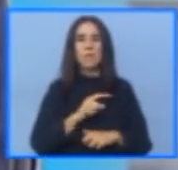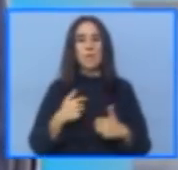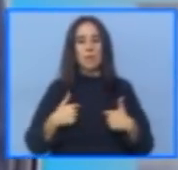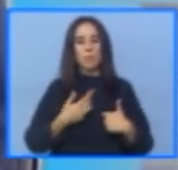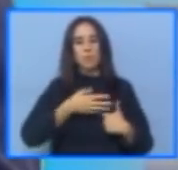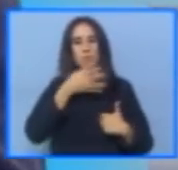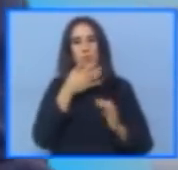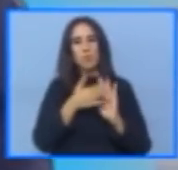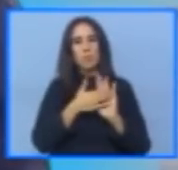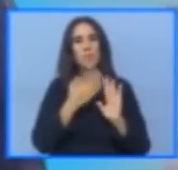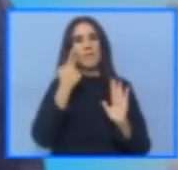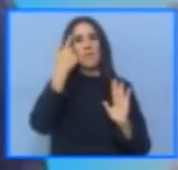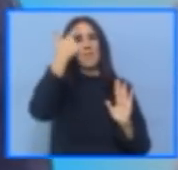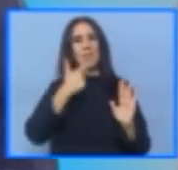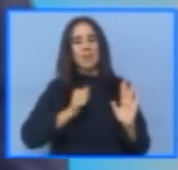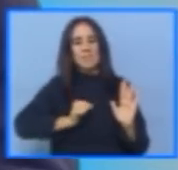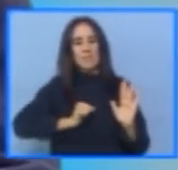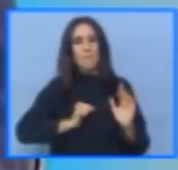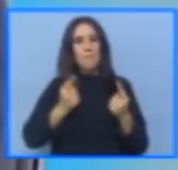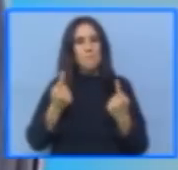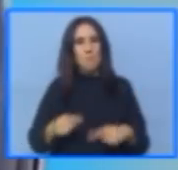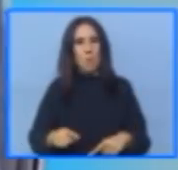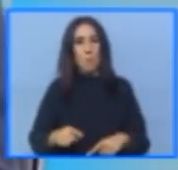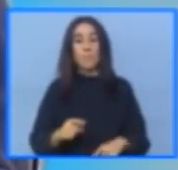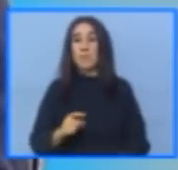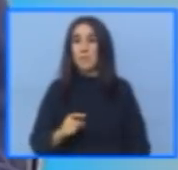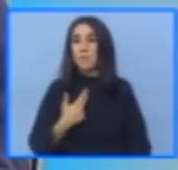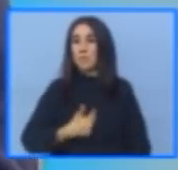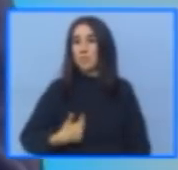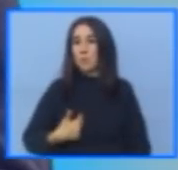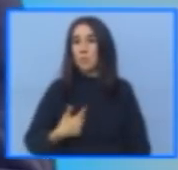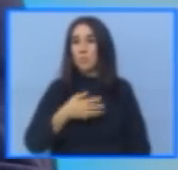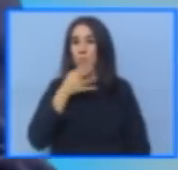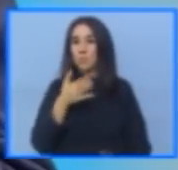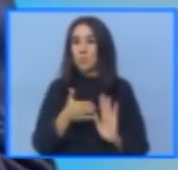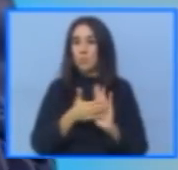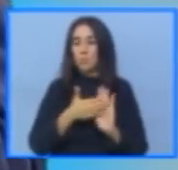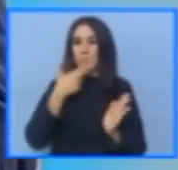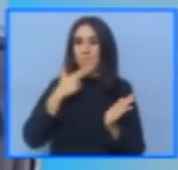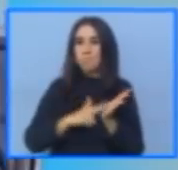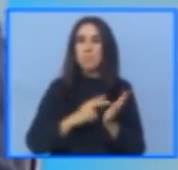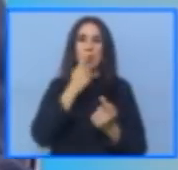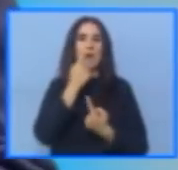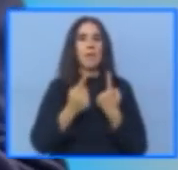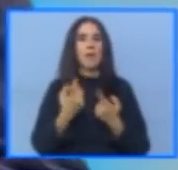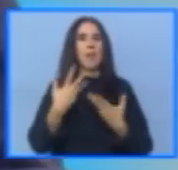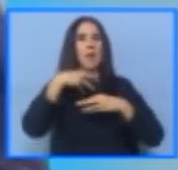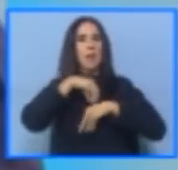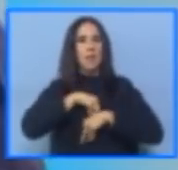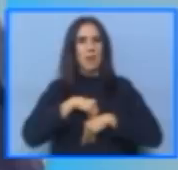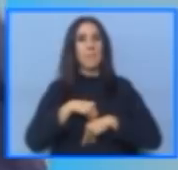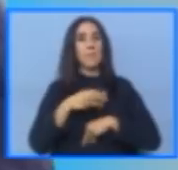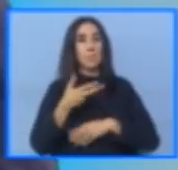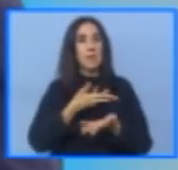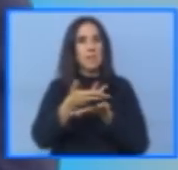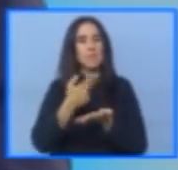testemunho é a minha vivência e eu mesmo. E o testemunho cristão é verdadeiramente o testemunho de alguém que me habita, de uma